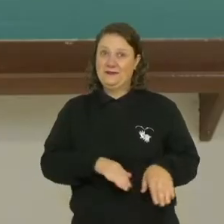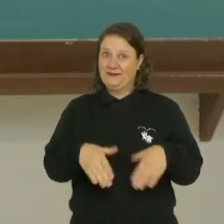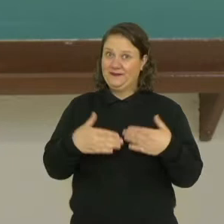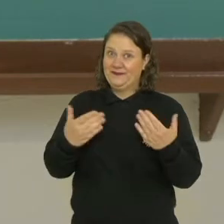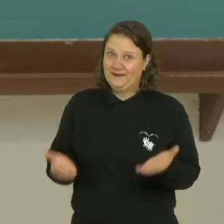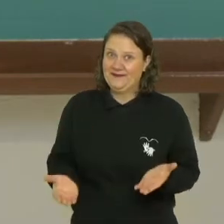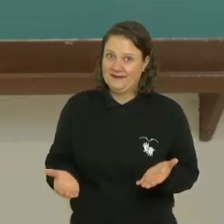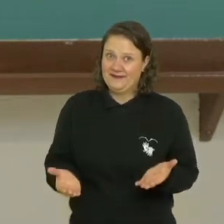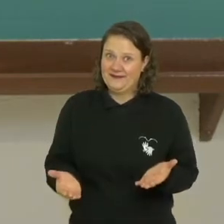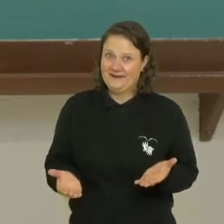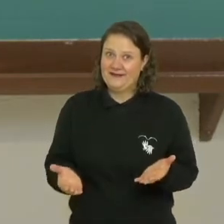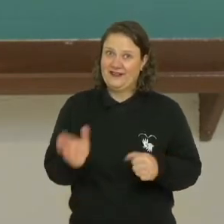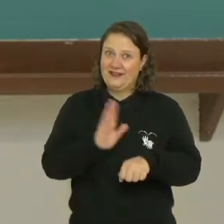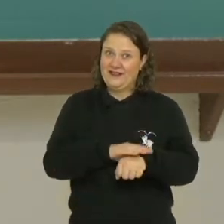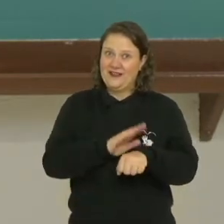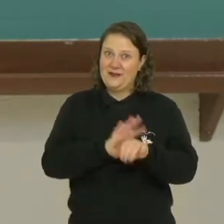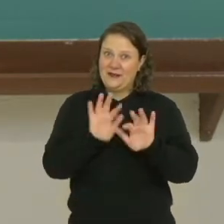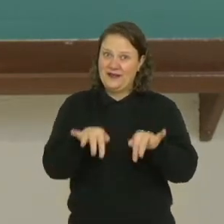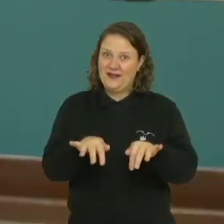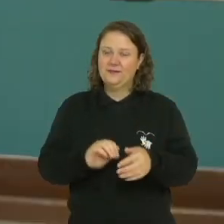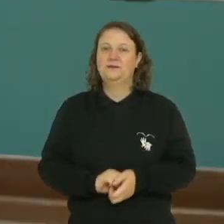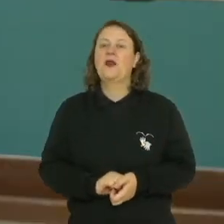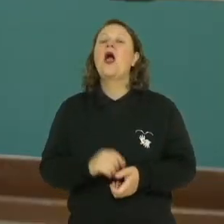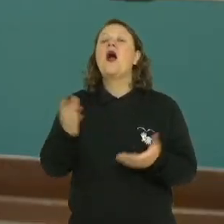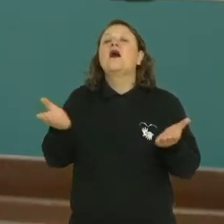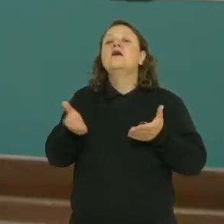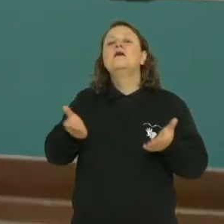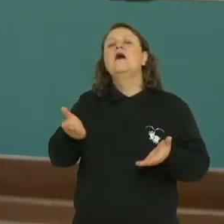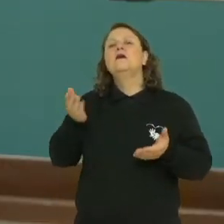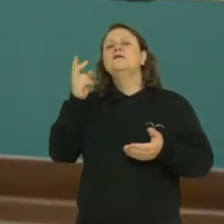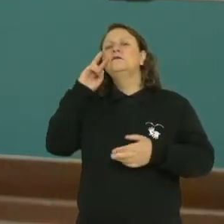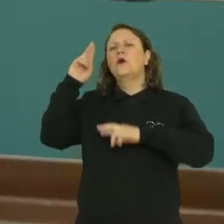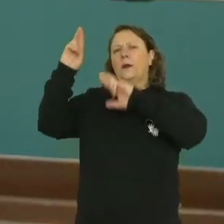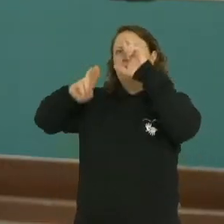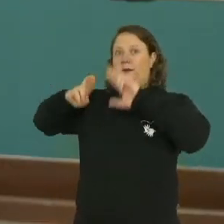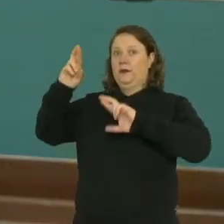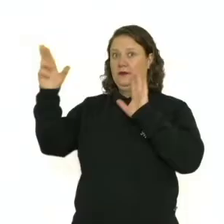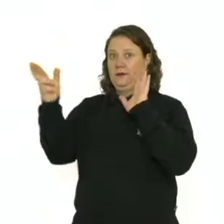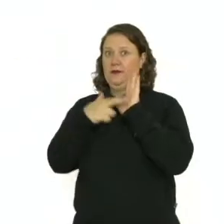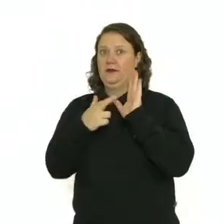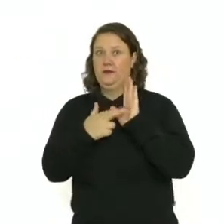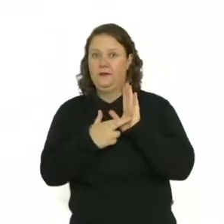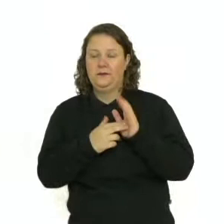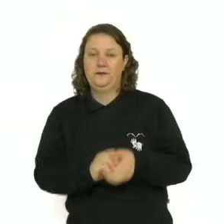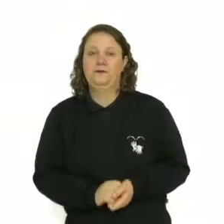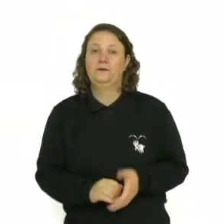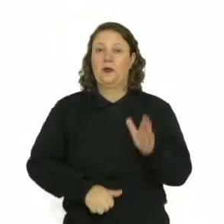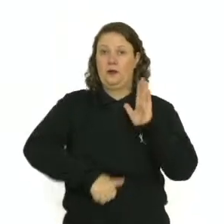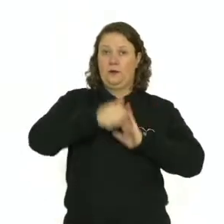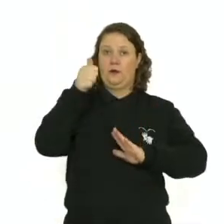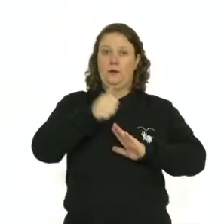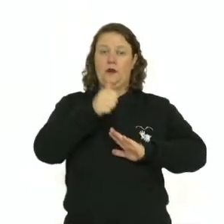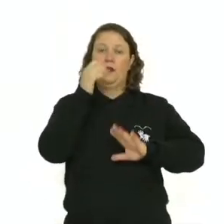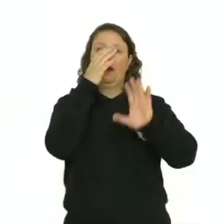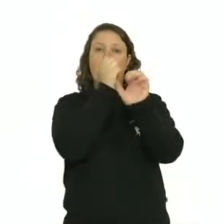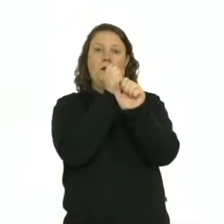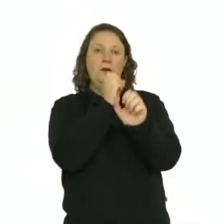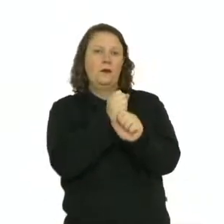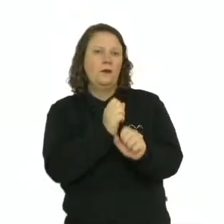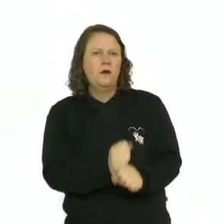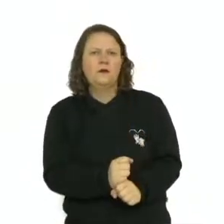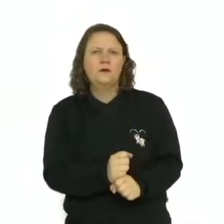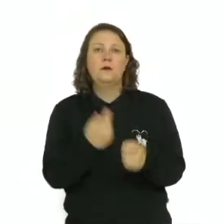Tempo esgotado. Vamos conferir então a sua resposta? Primeiramente, para a gente calcular então o custo, a gente vai